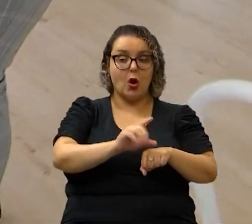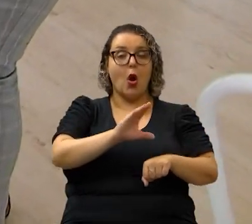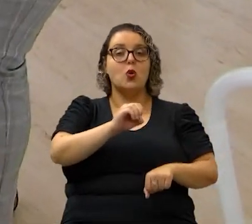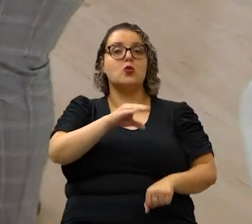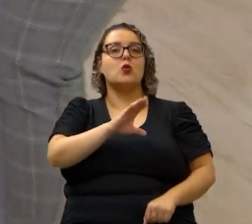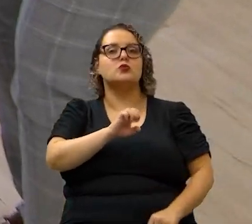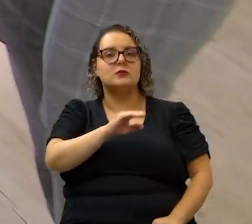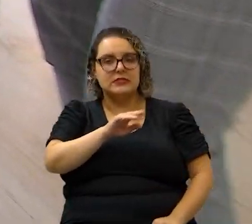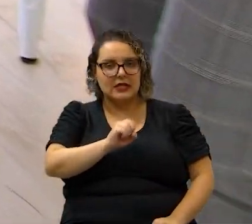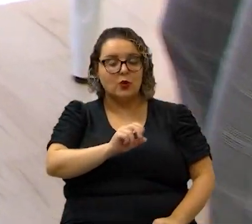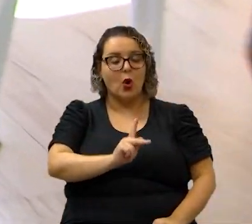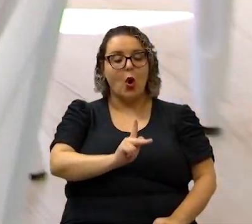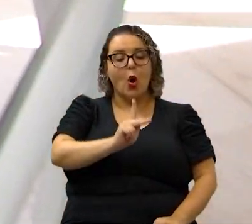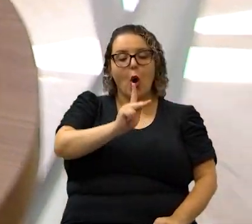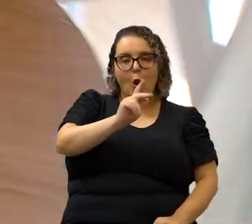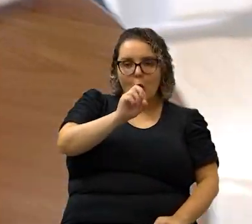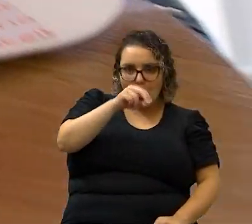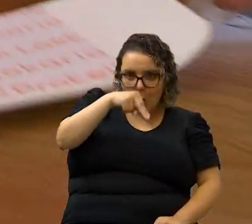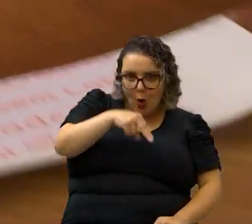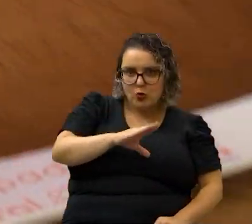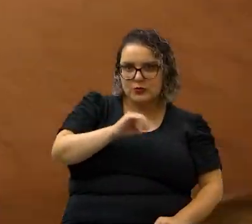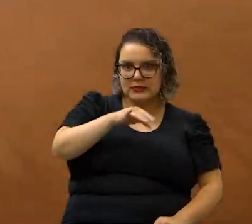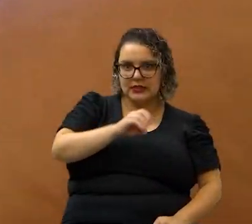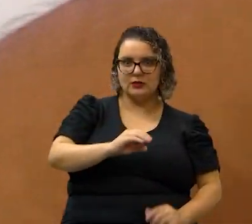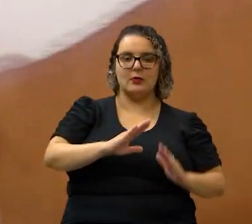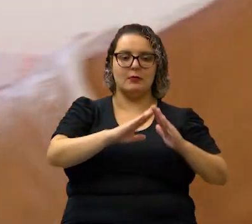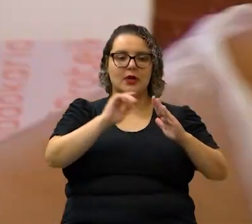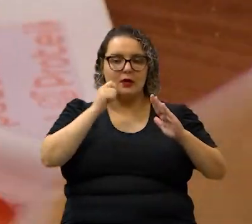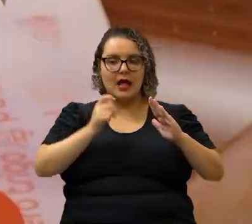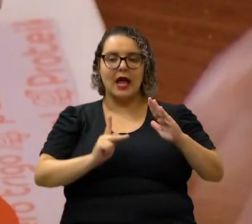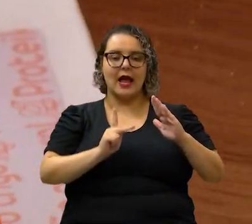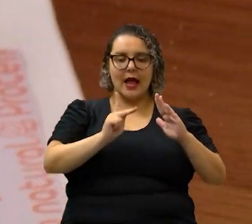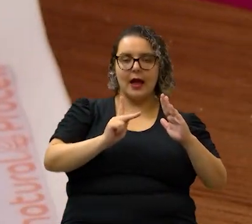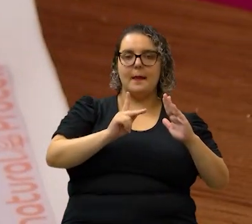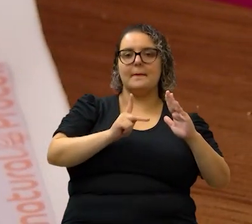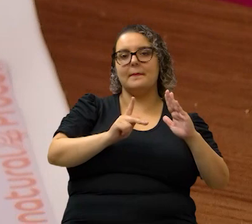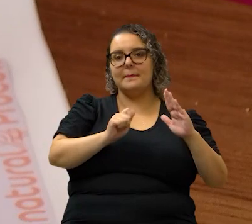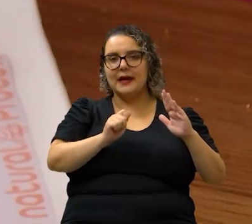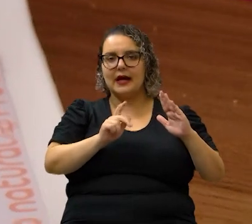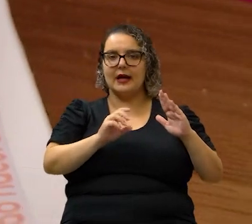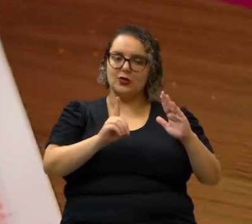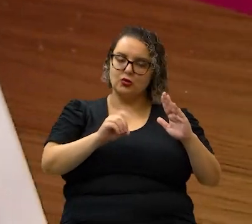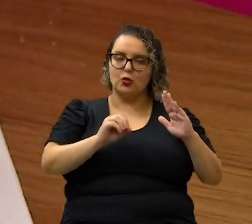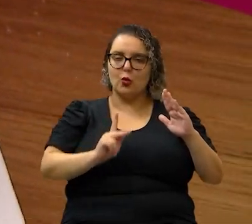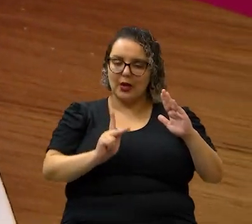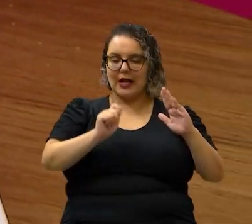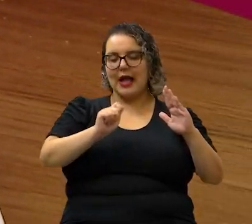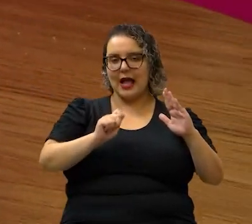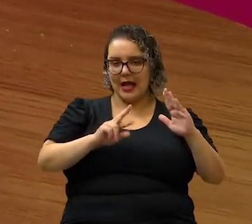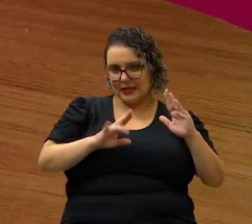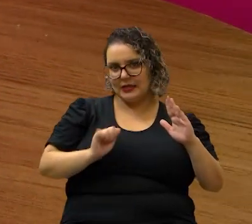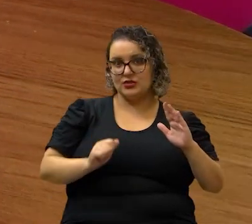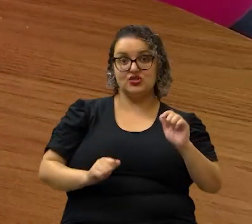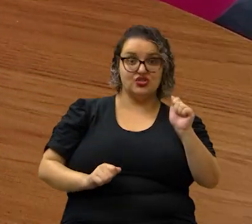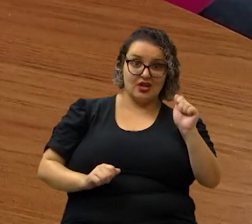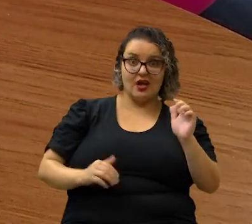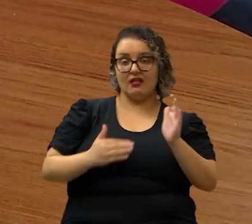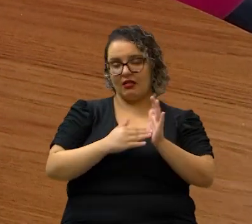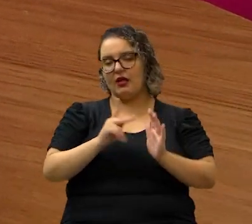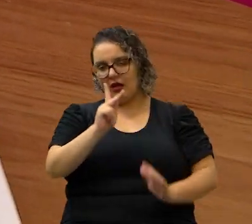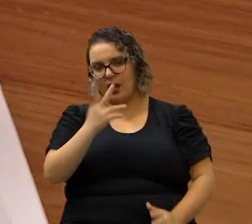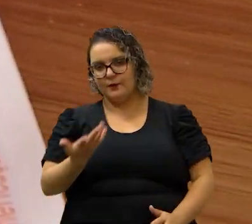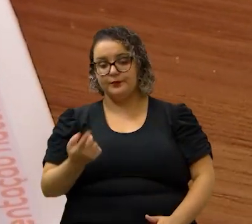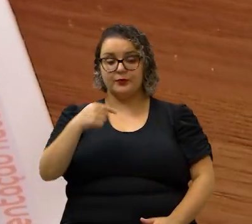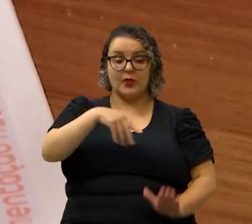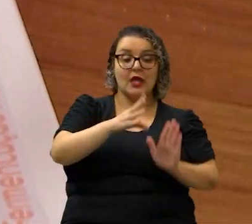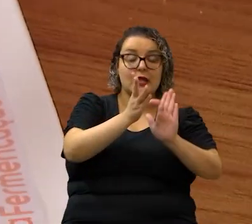loja conceito com K, porque tudo a gente faz com K, é padocaria com K, né? Sim. Então tudo é diferente, é de A a K, a gente fala. E aqui